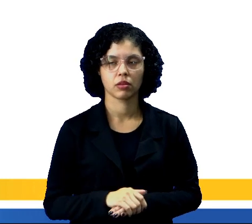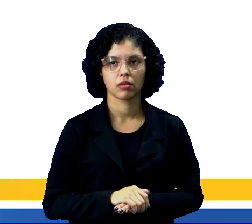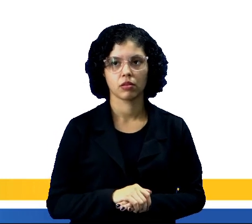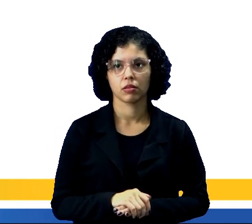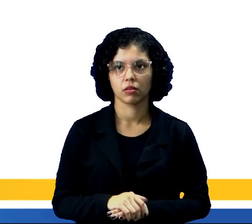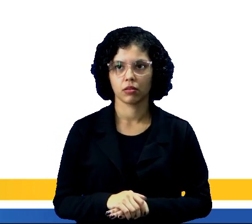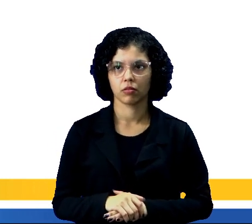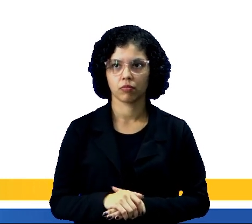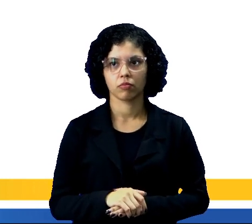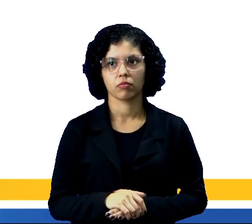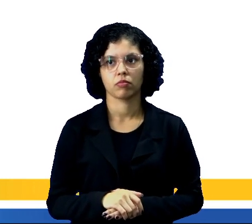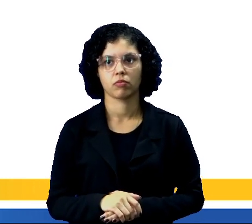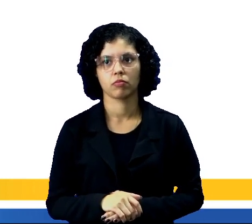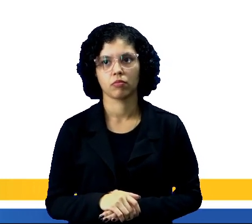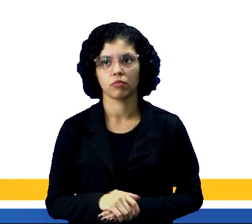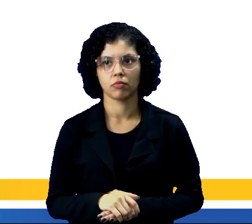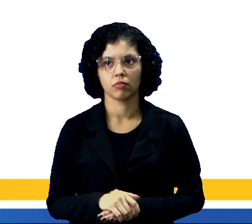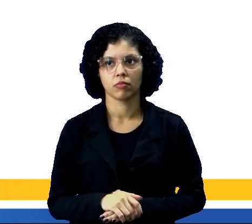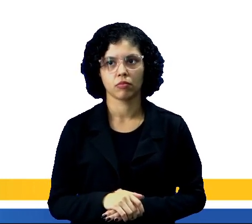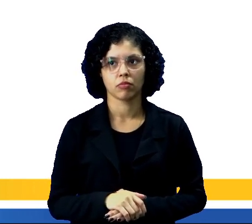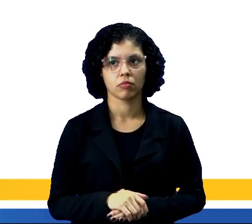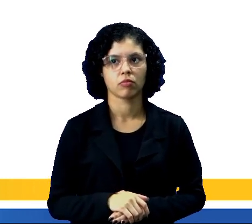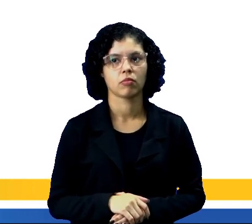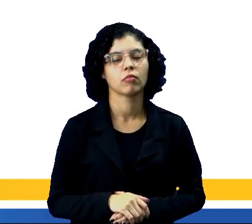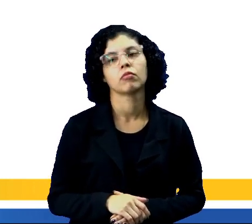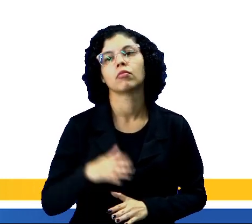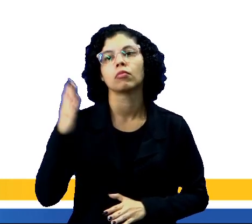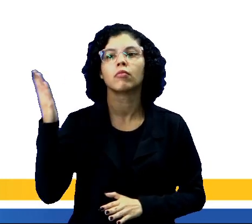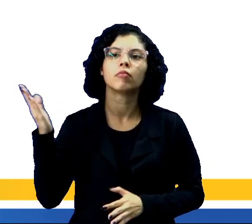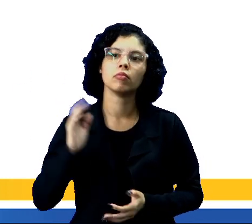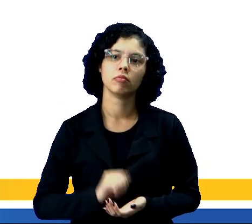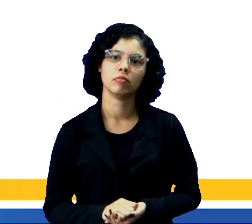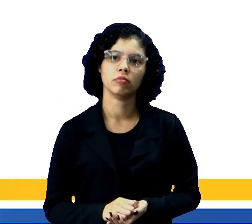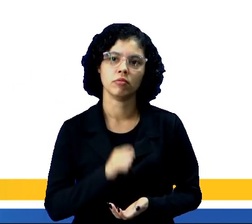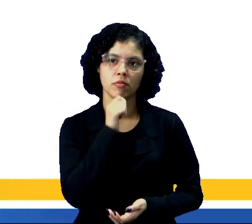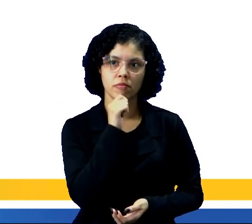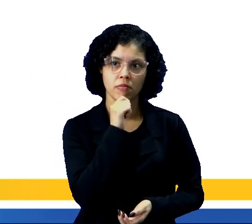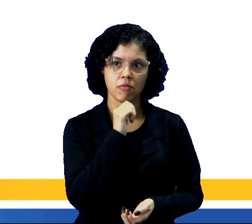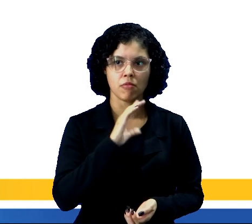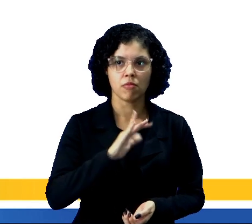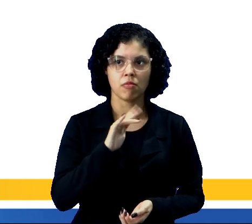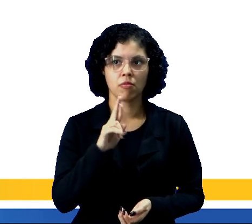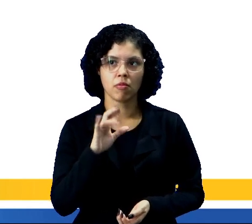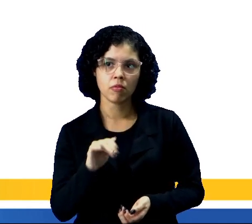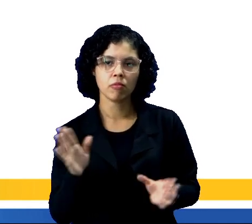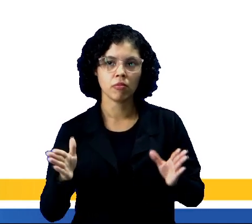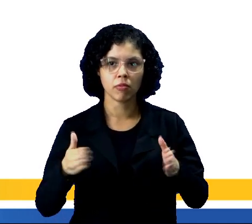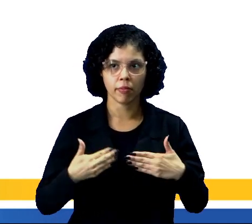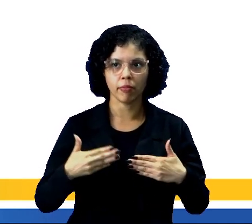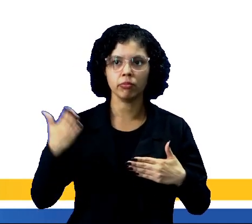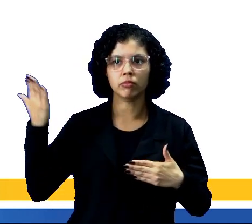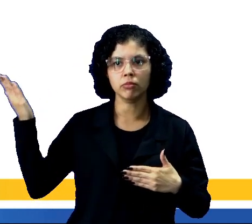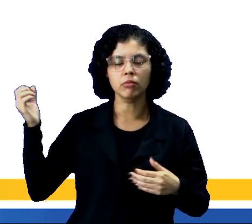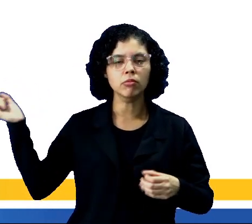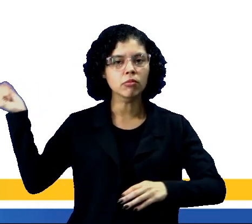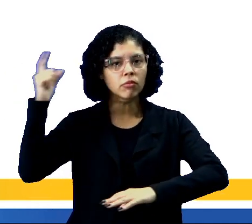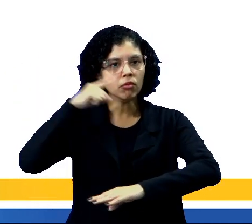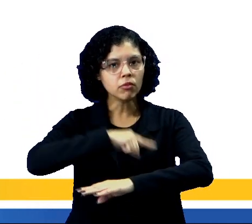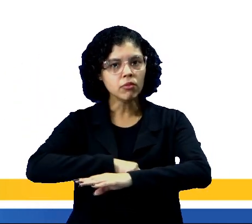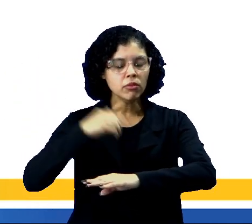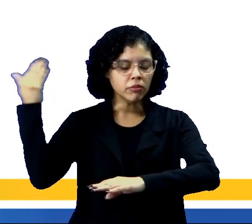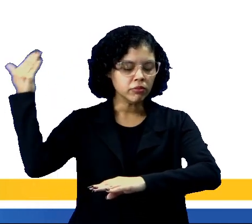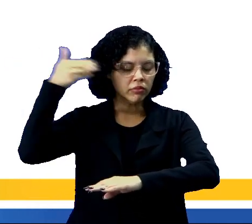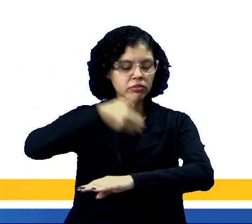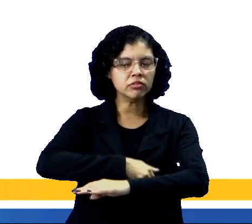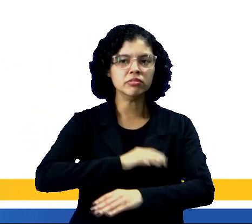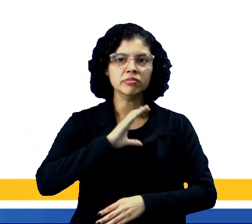fase clara. Então, essa fosforilação cíclica, ela é fechada. A luz entra